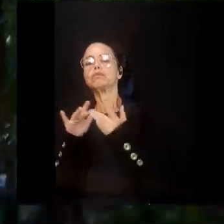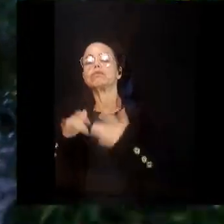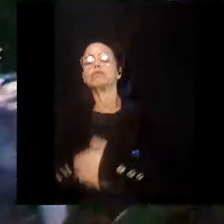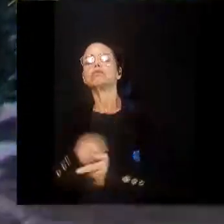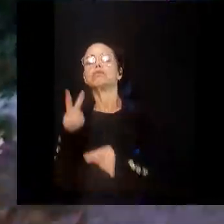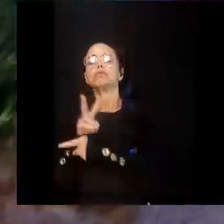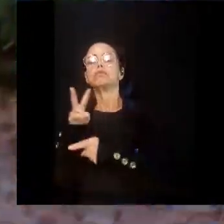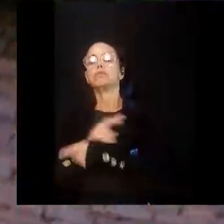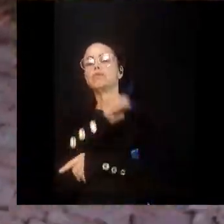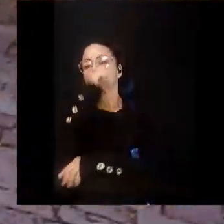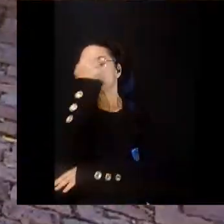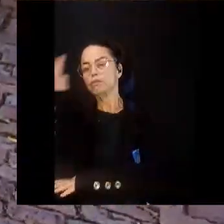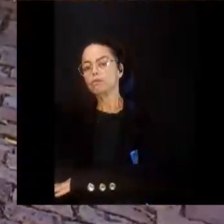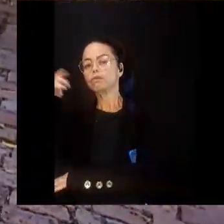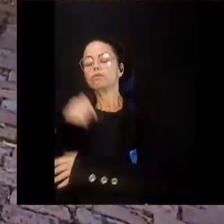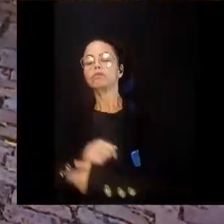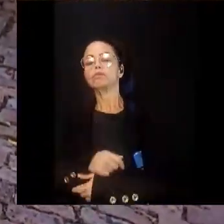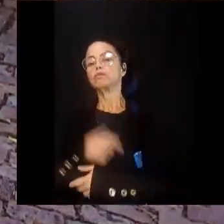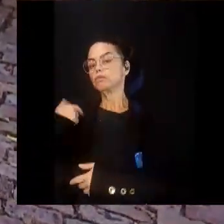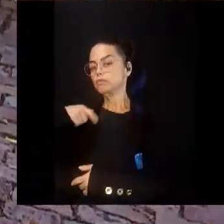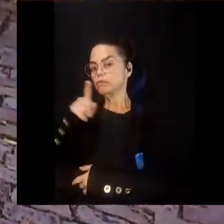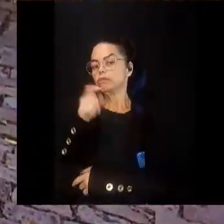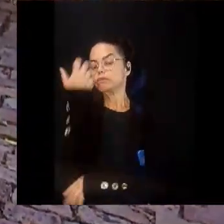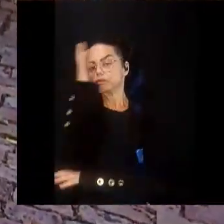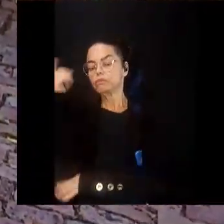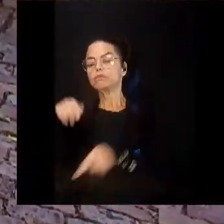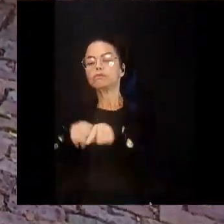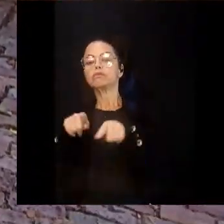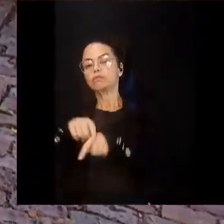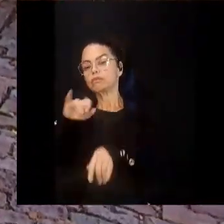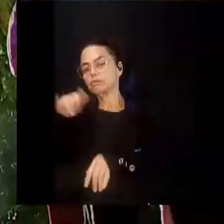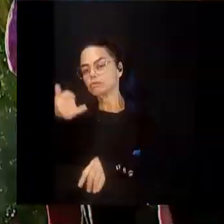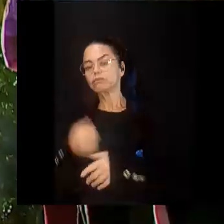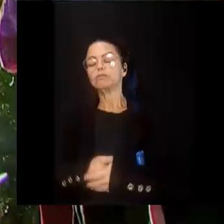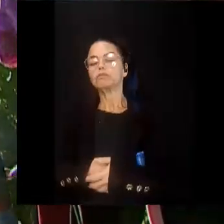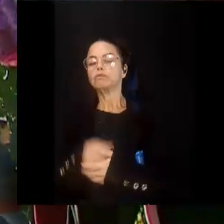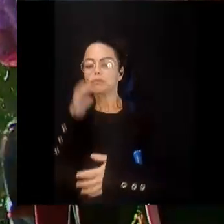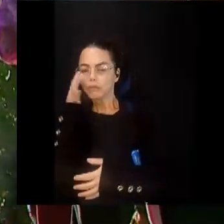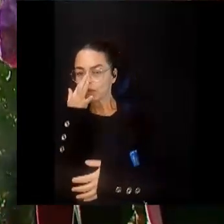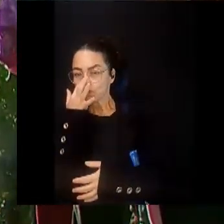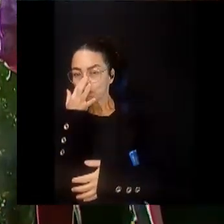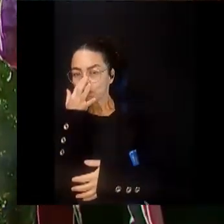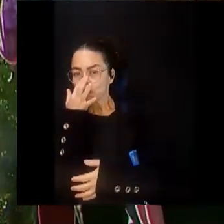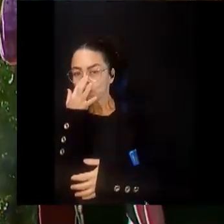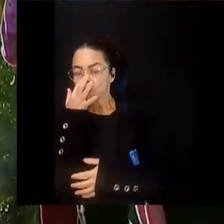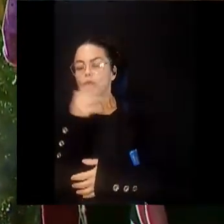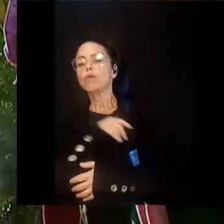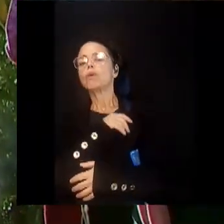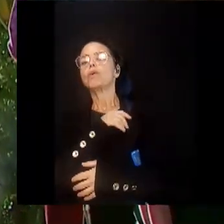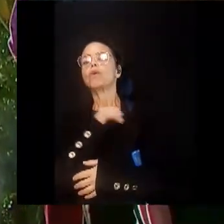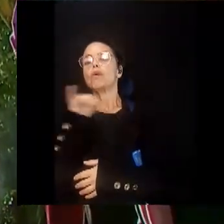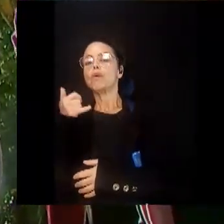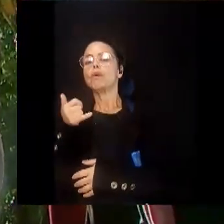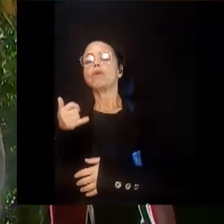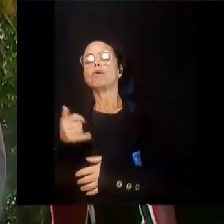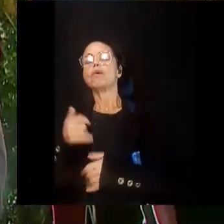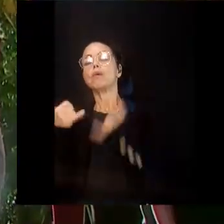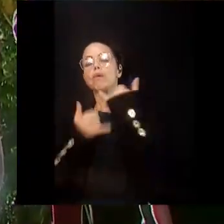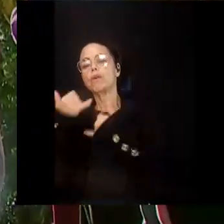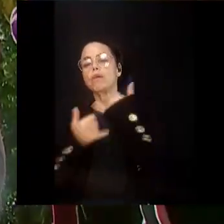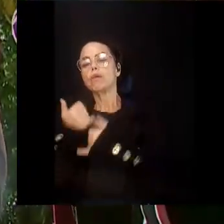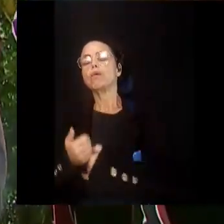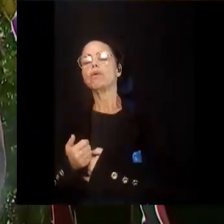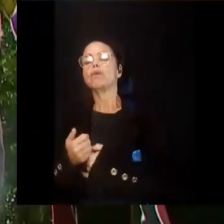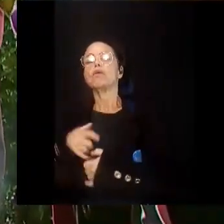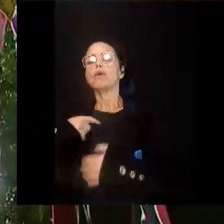ambiente. Quem passa pelo bosque também aproveita para observar os animais, brincar nas áreas abertas e participar de